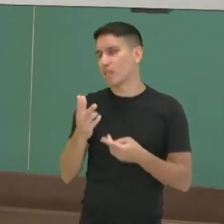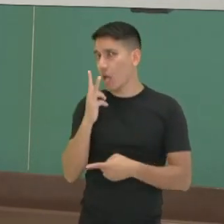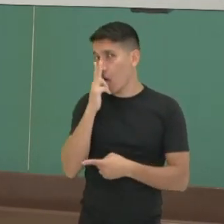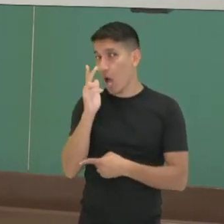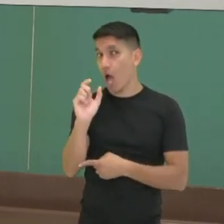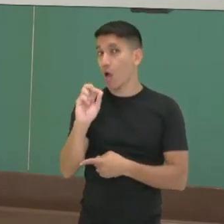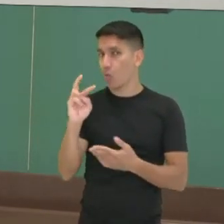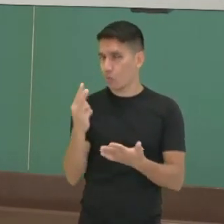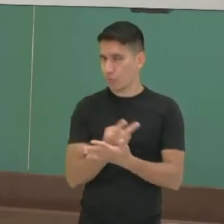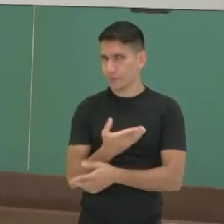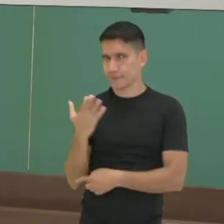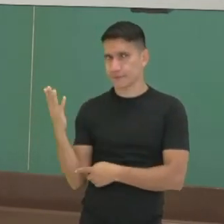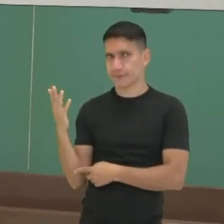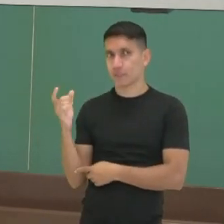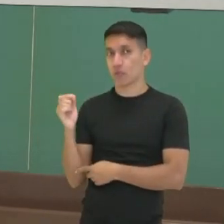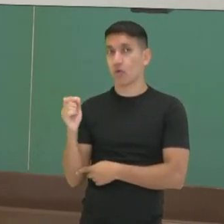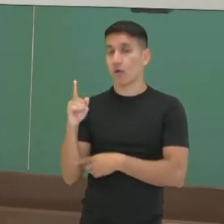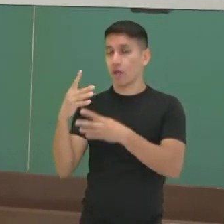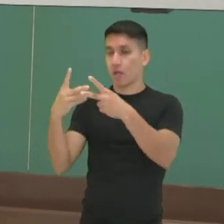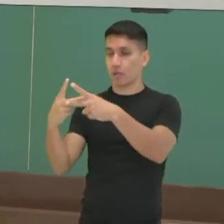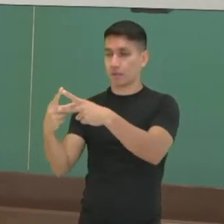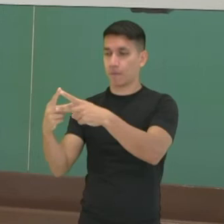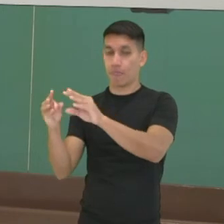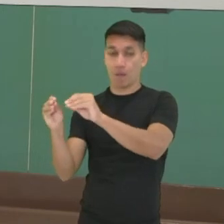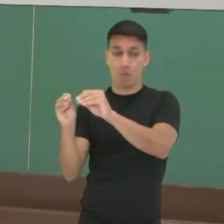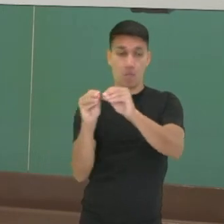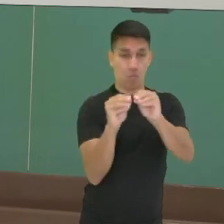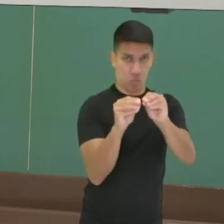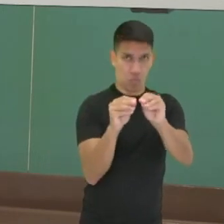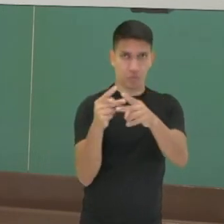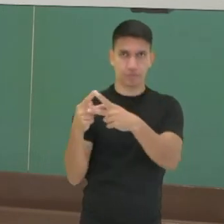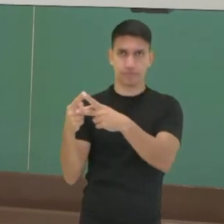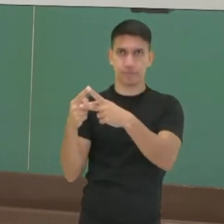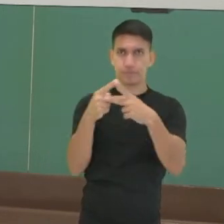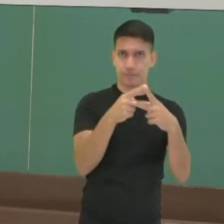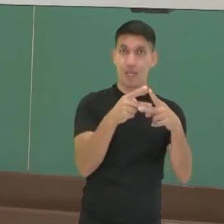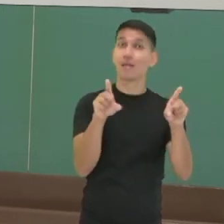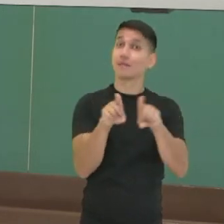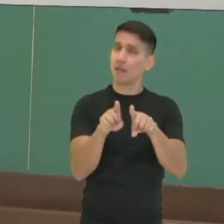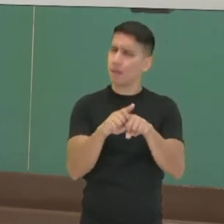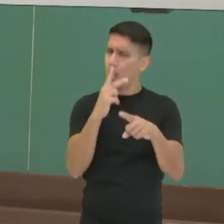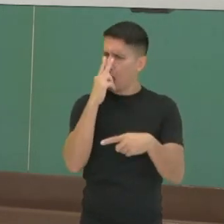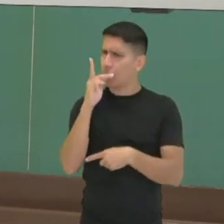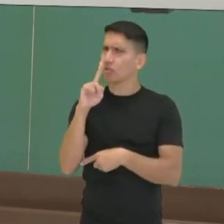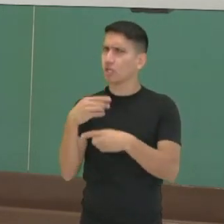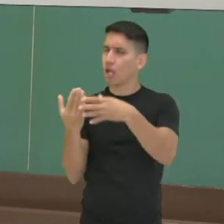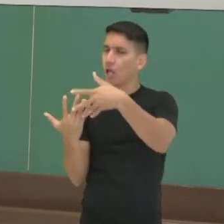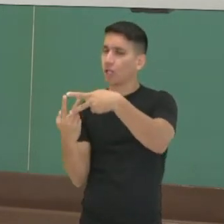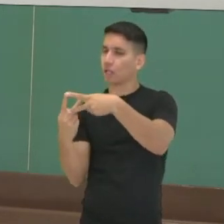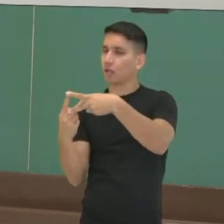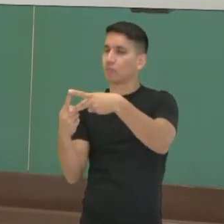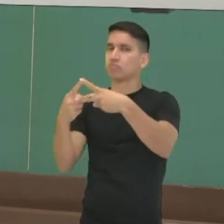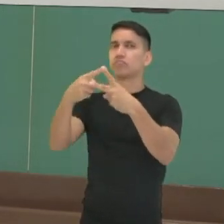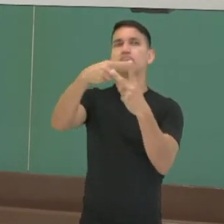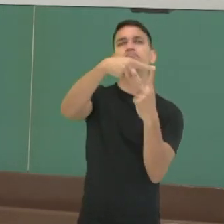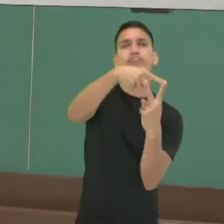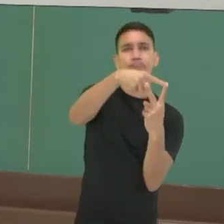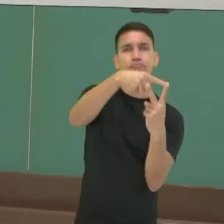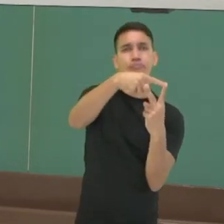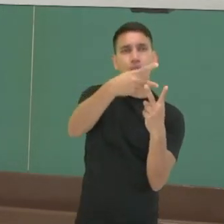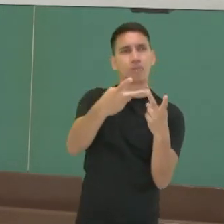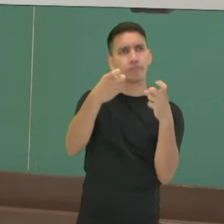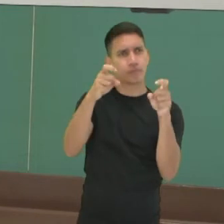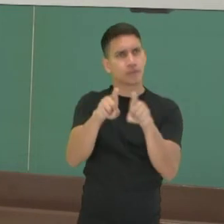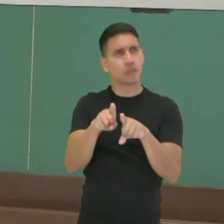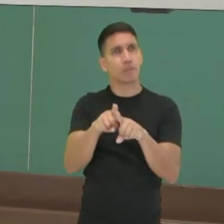ela andou para o lado e tenho a impressão que ela rodou. E também posso ter a impressão